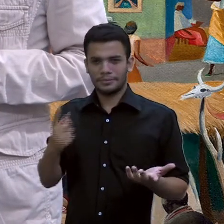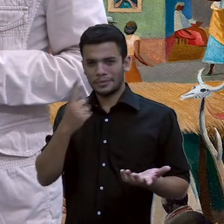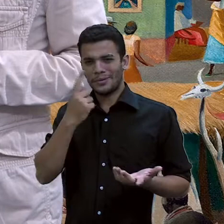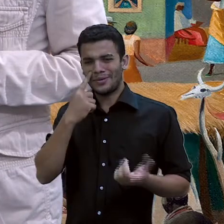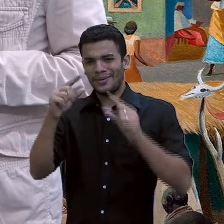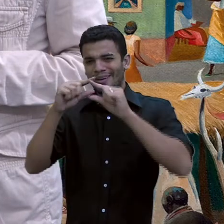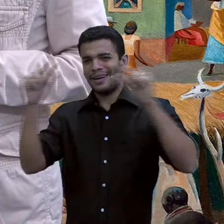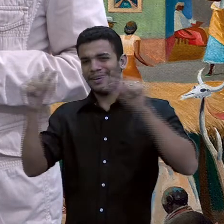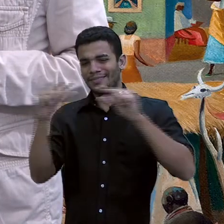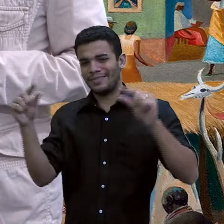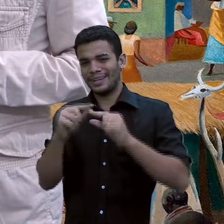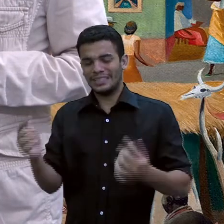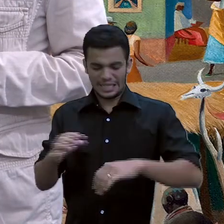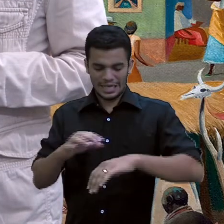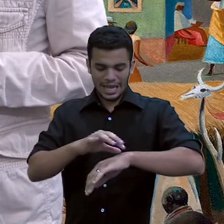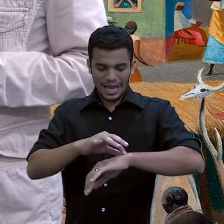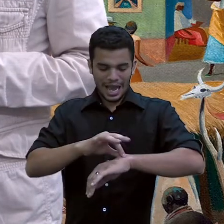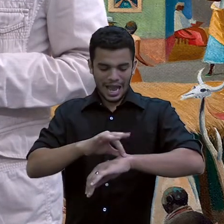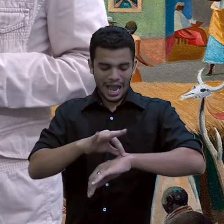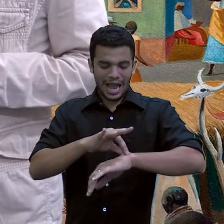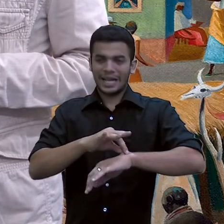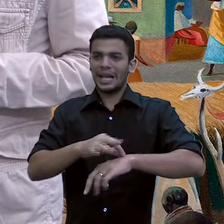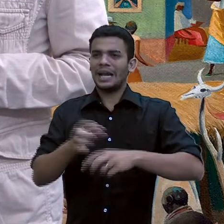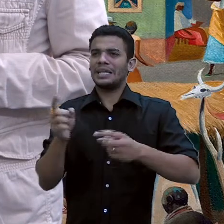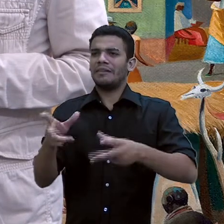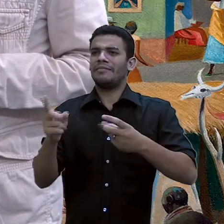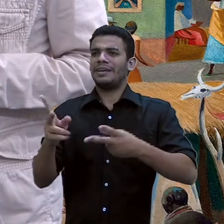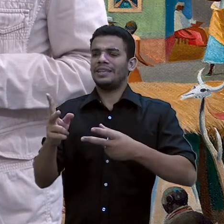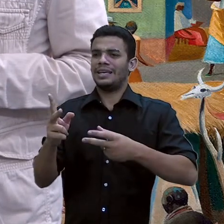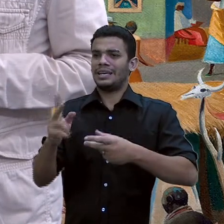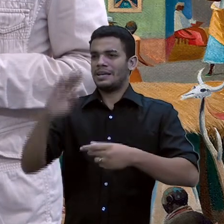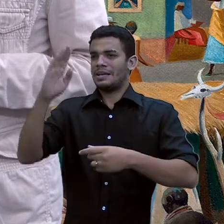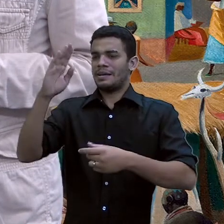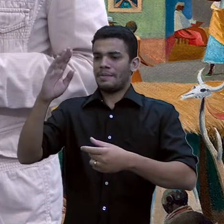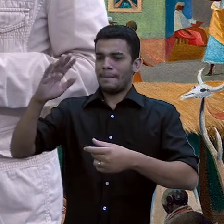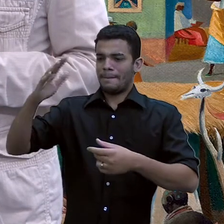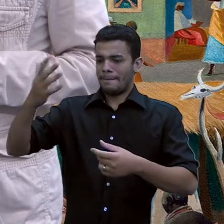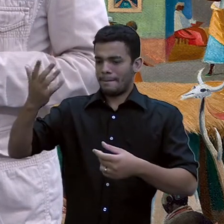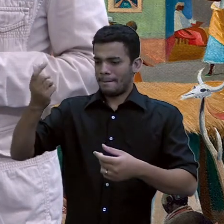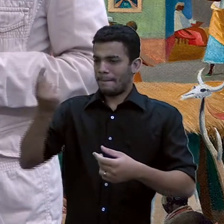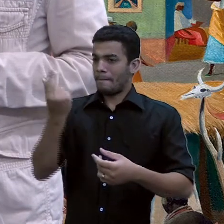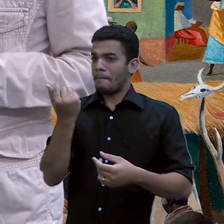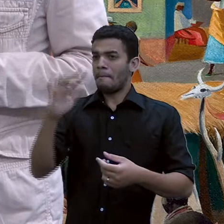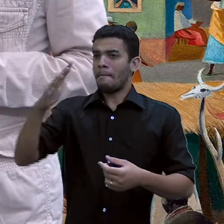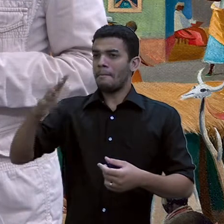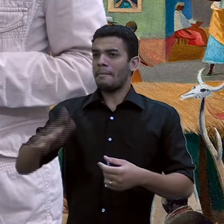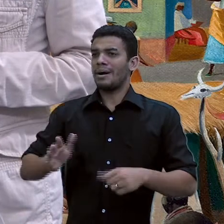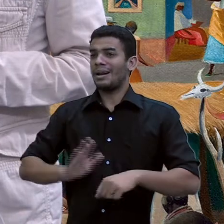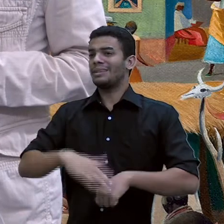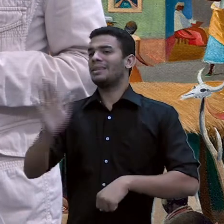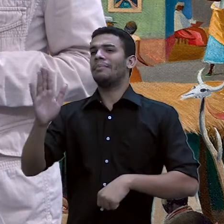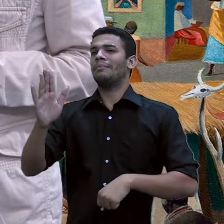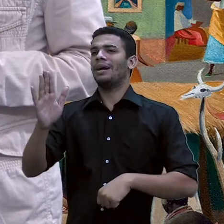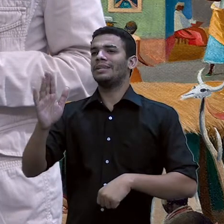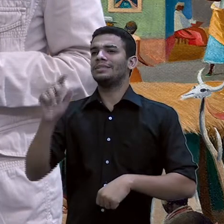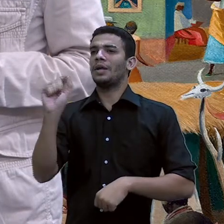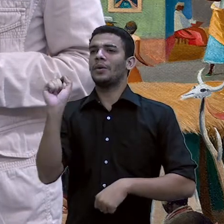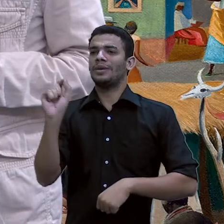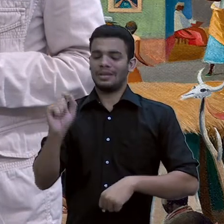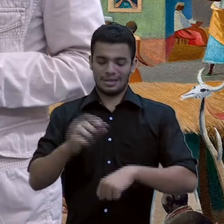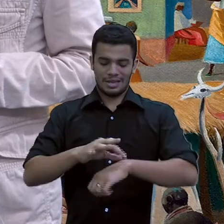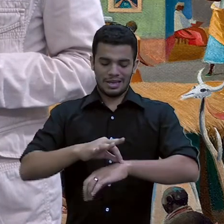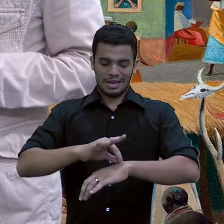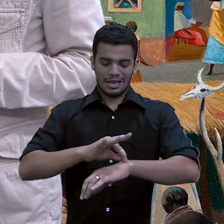do mercado é a carne negra, como diz a música. A carne mais barata do mercado é a